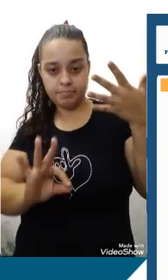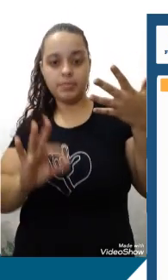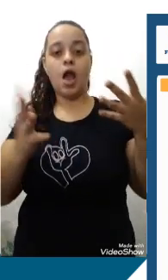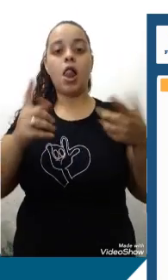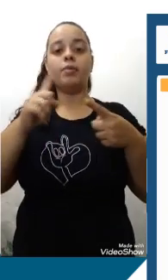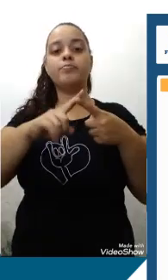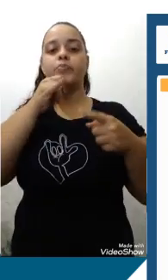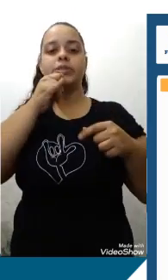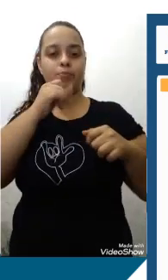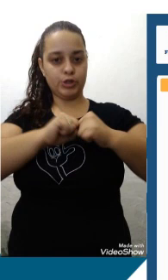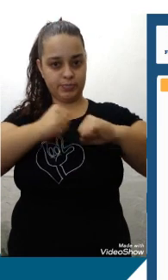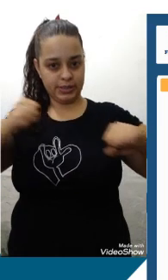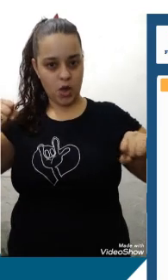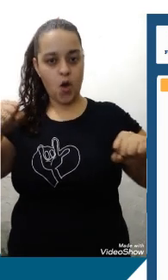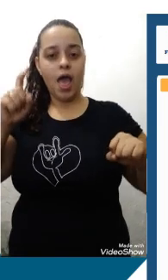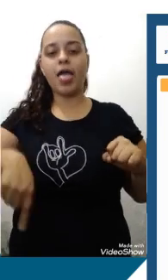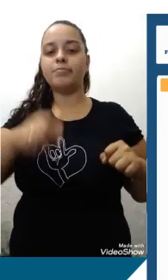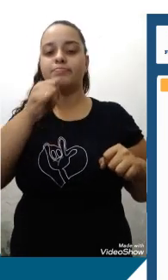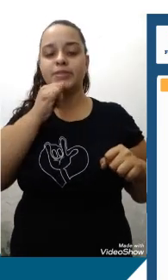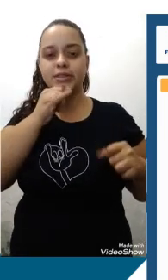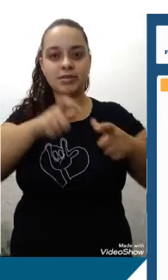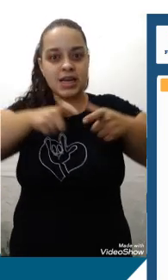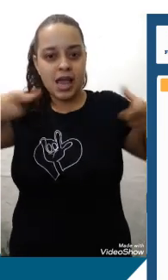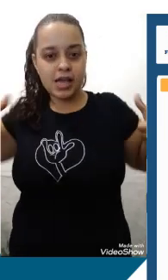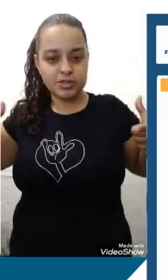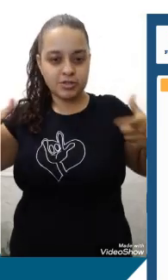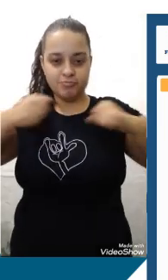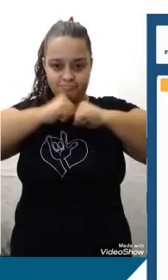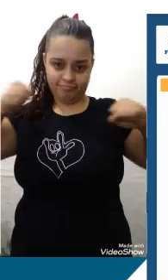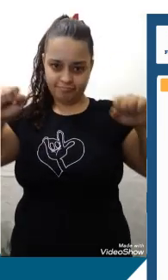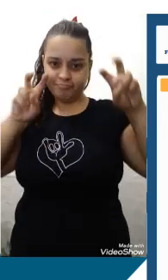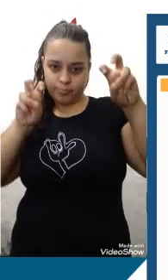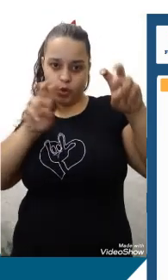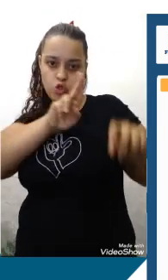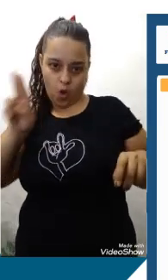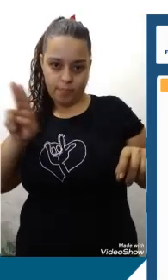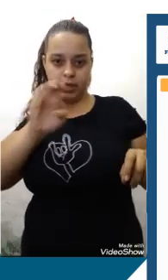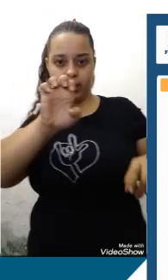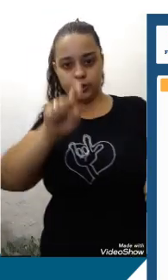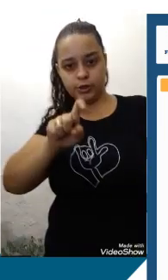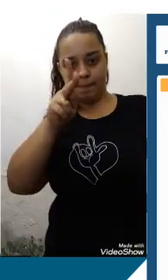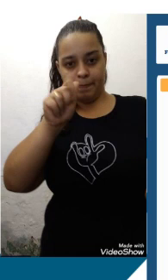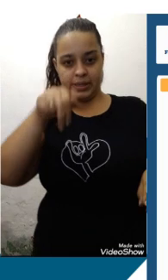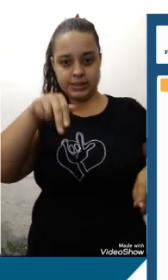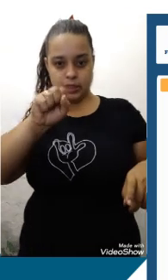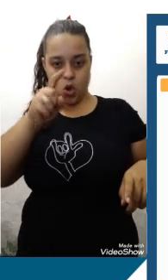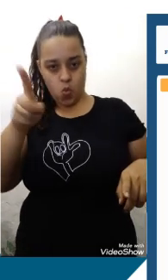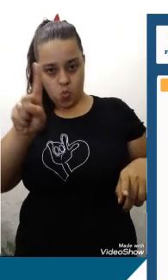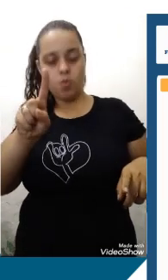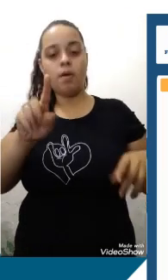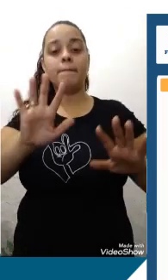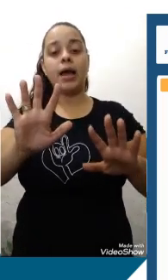em expansão, a gente geralmente está se referindo a um processo de crescimento, de alargamento dos territórios, embora possa ser utilizado para outras coisas